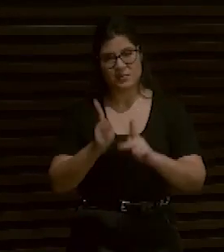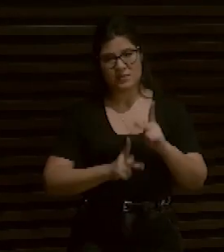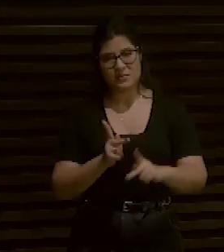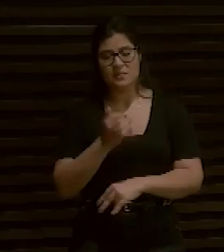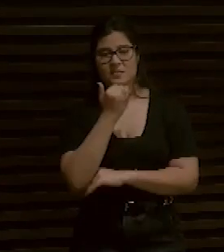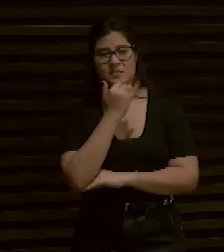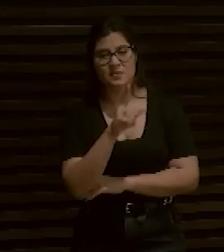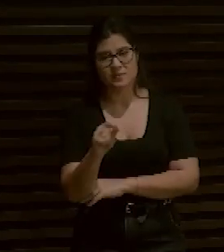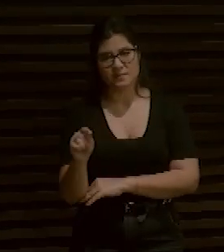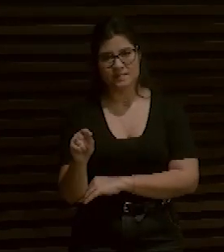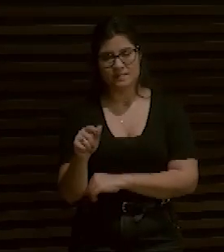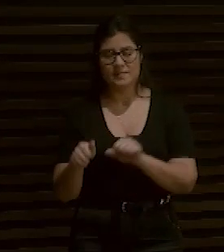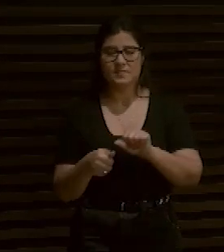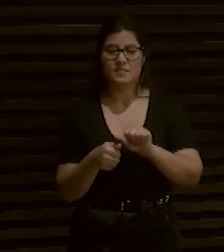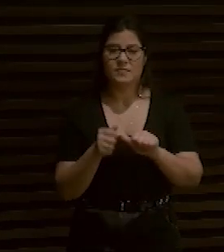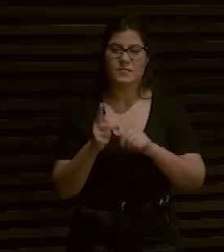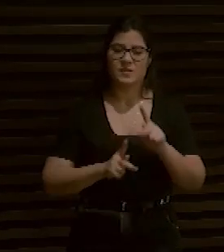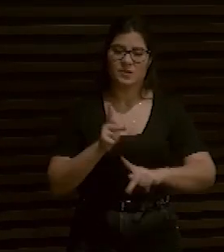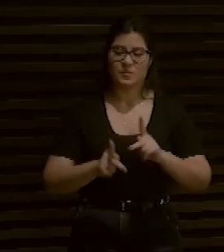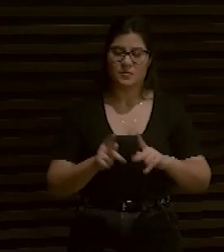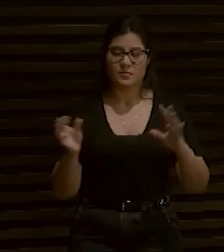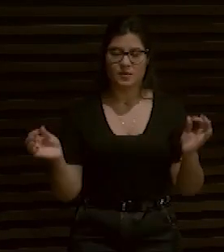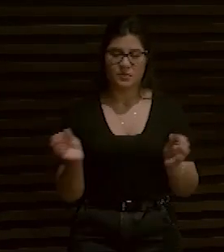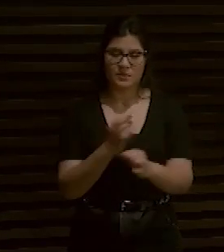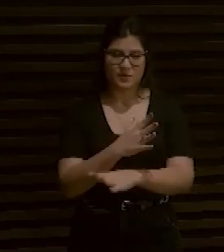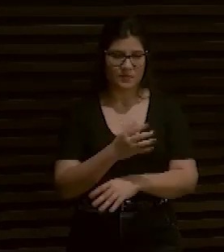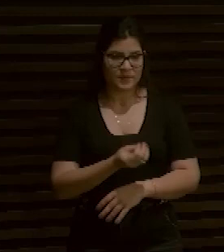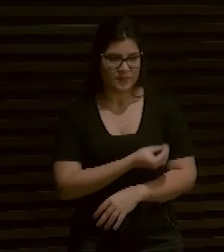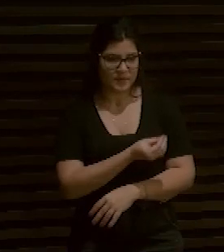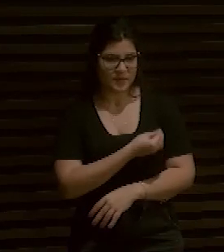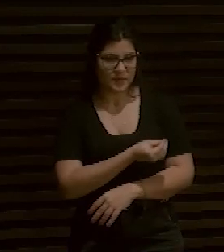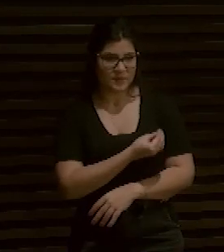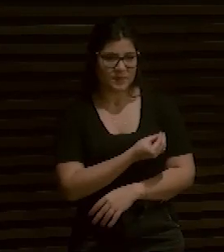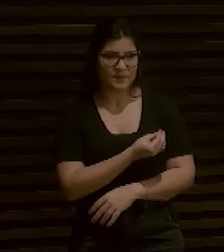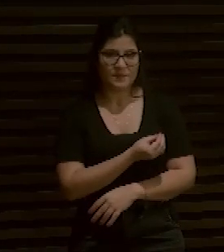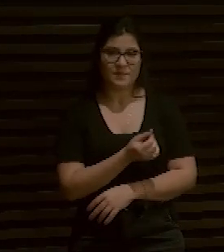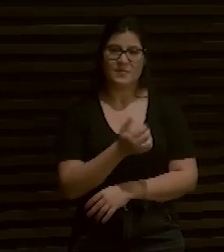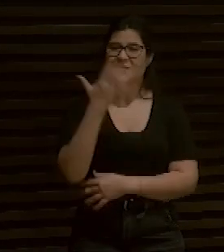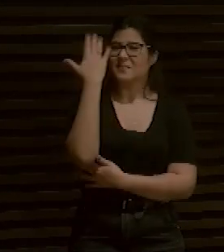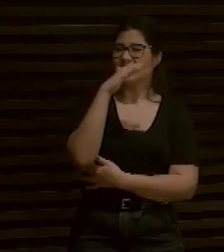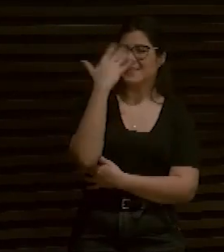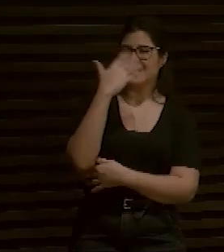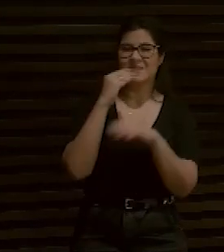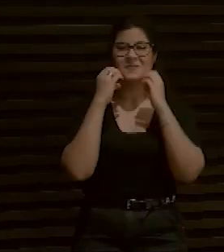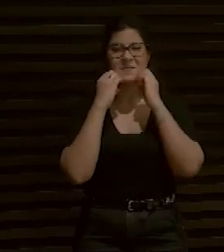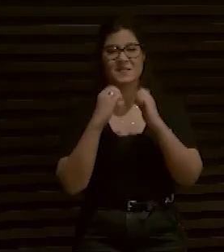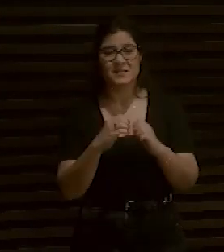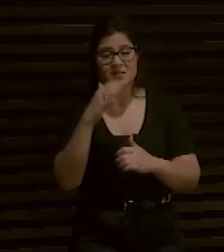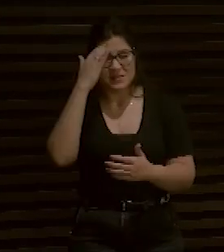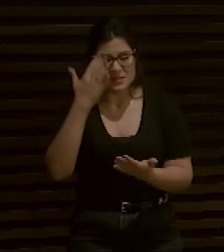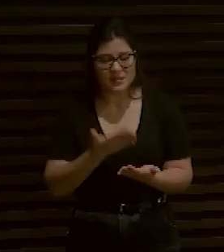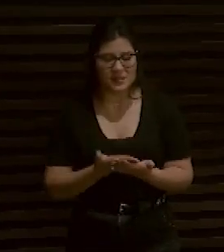povo, para fazer teu povo novas criaturas. E essa é a beleza do Evangelho que cremos, que confiamos